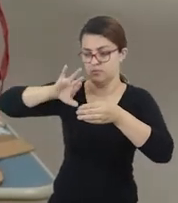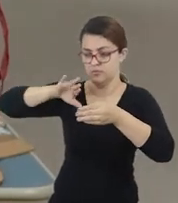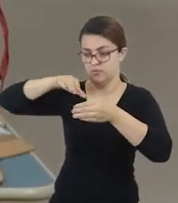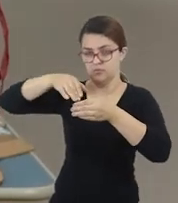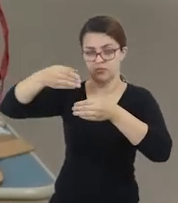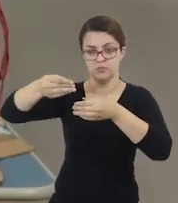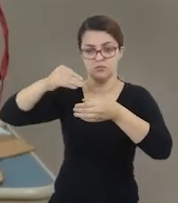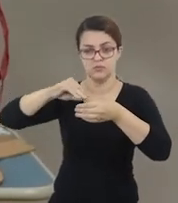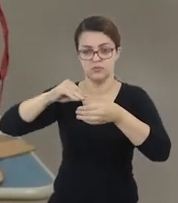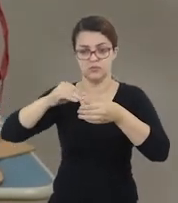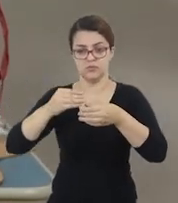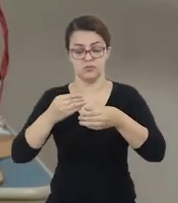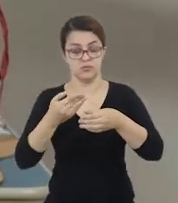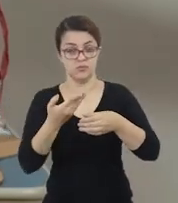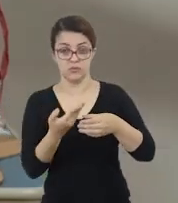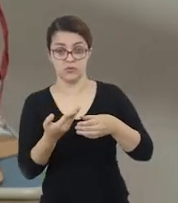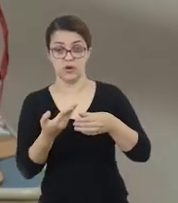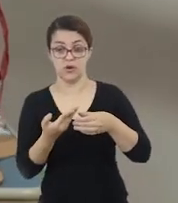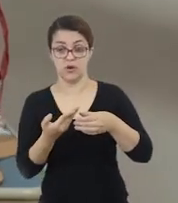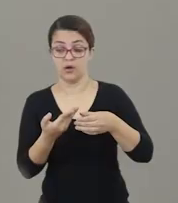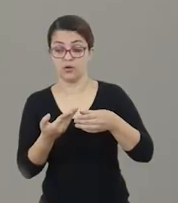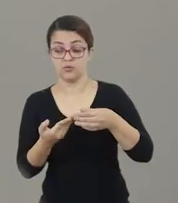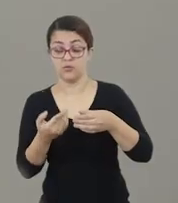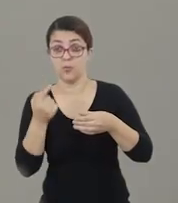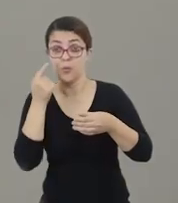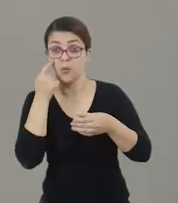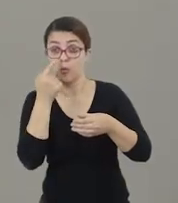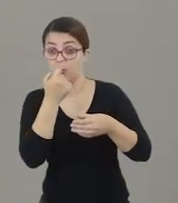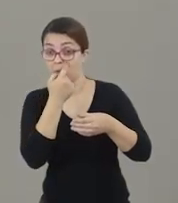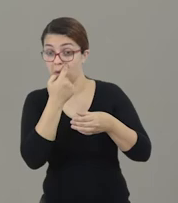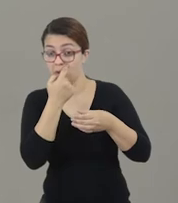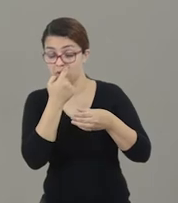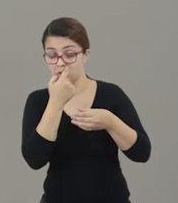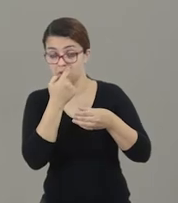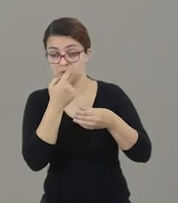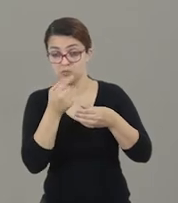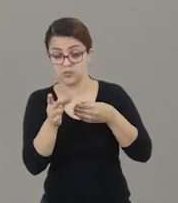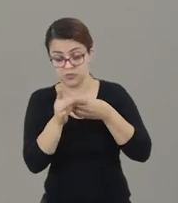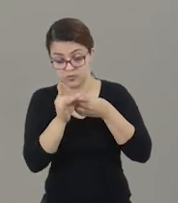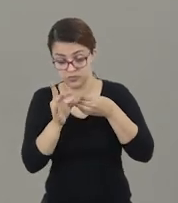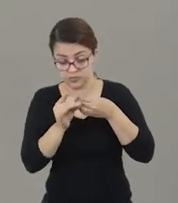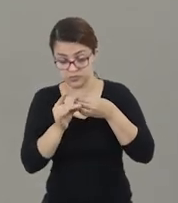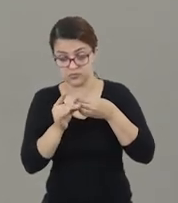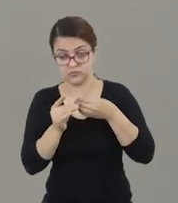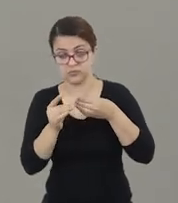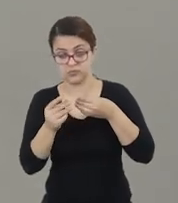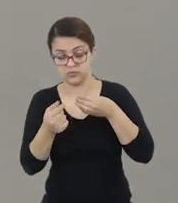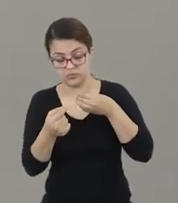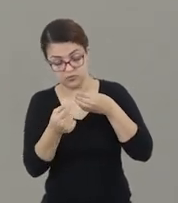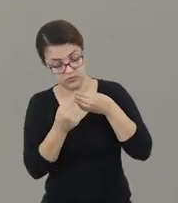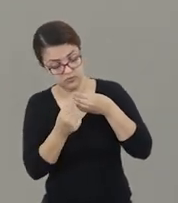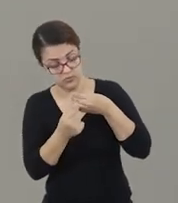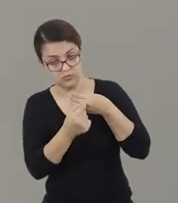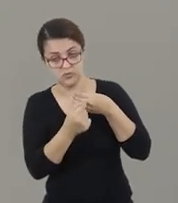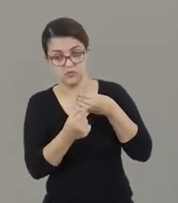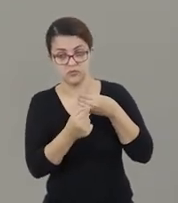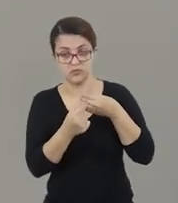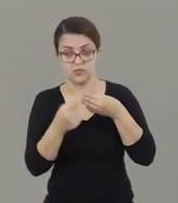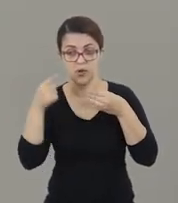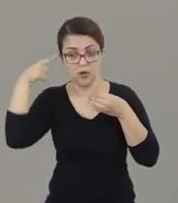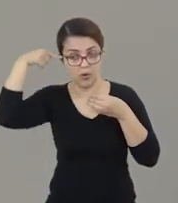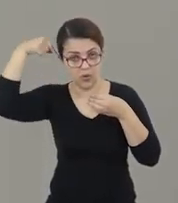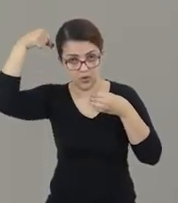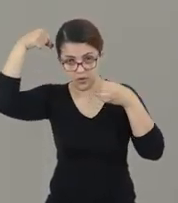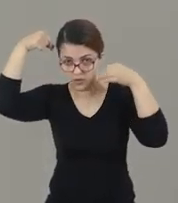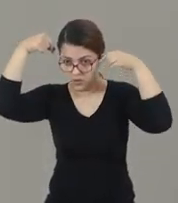num lobinho, né? Olha aí. Depois é só fazer os olhinhos, né? E pintar as orelhinhas branquinho